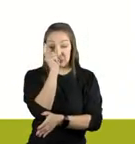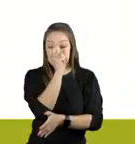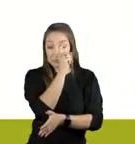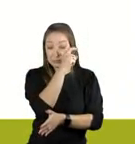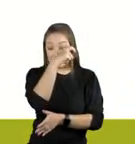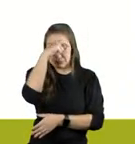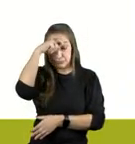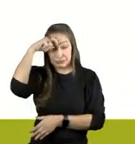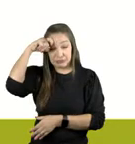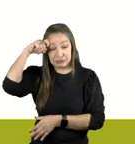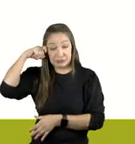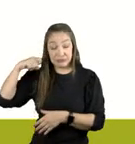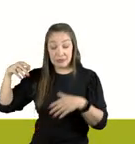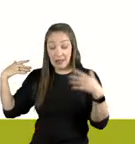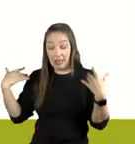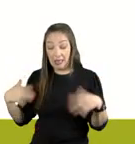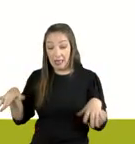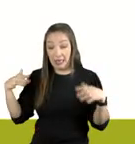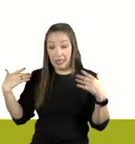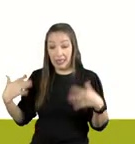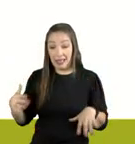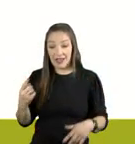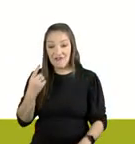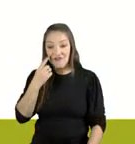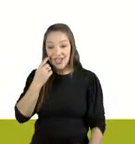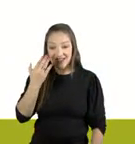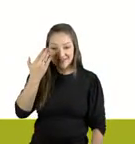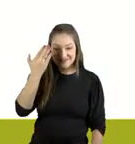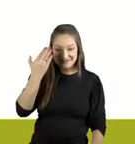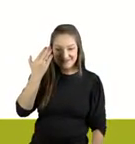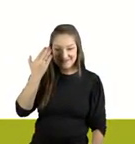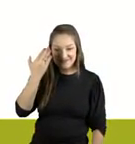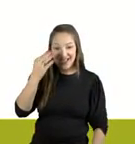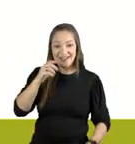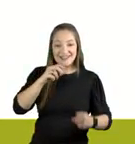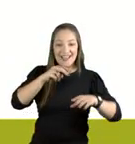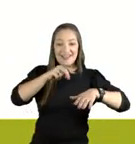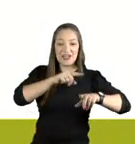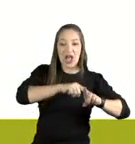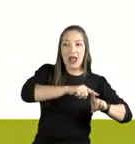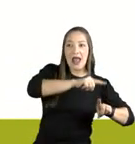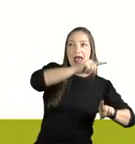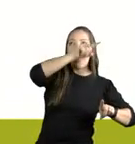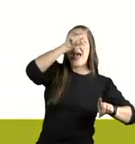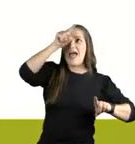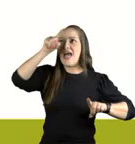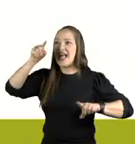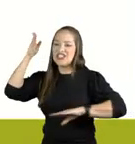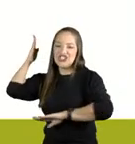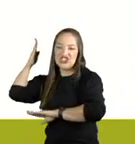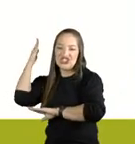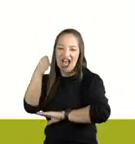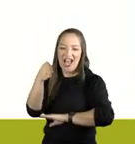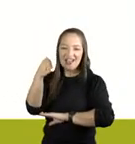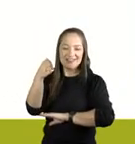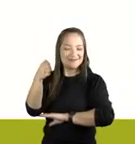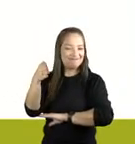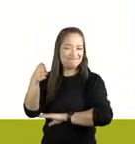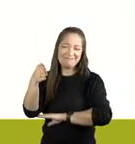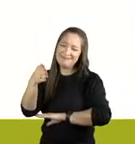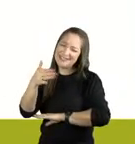pular daqui para cá, sinto muito. Provavelmente você não vai conseguir chegar na sua